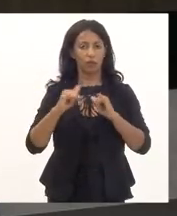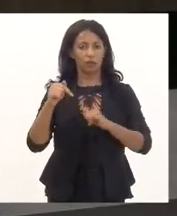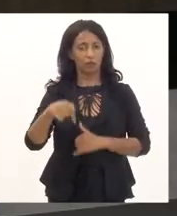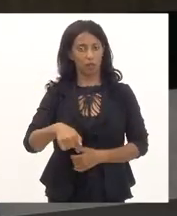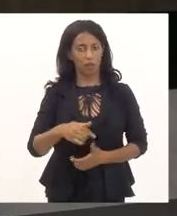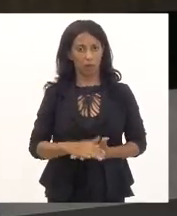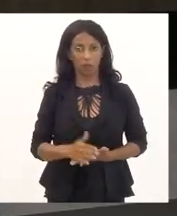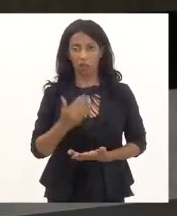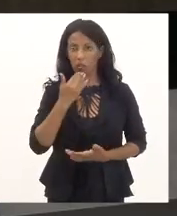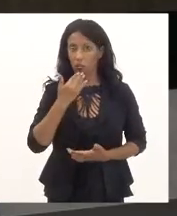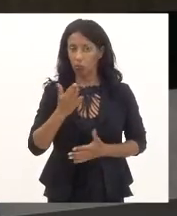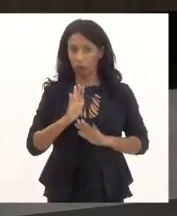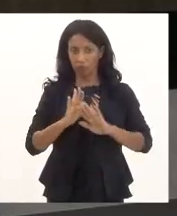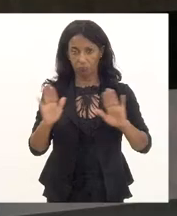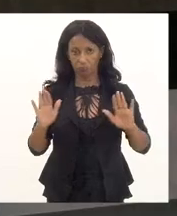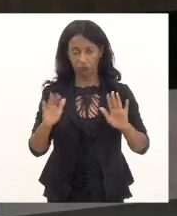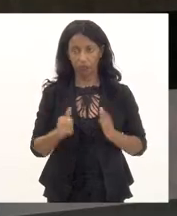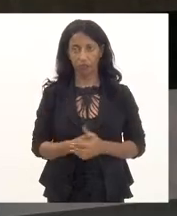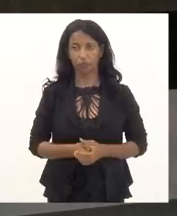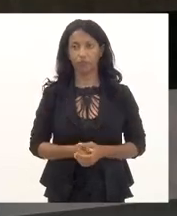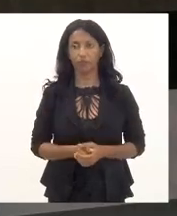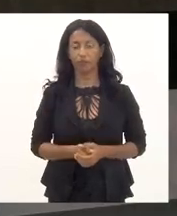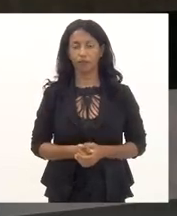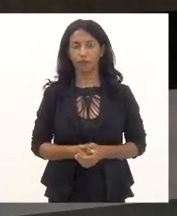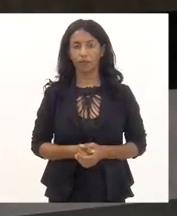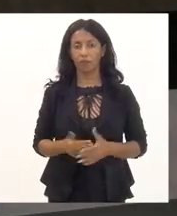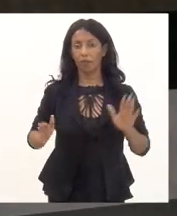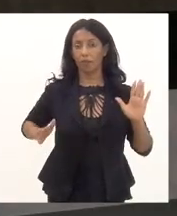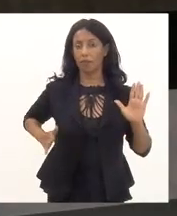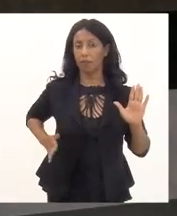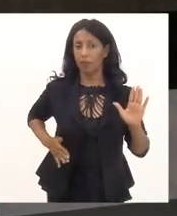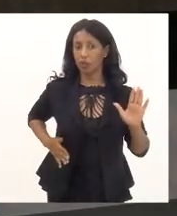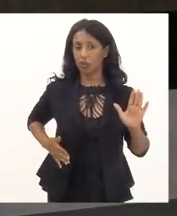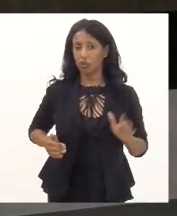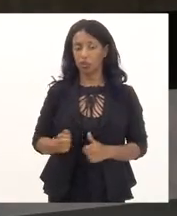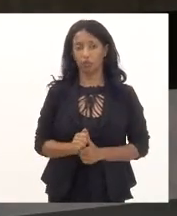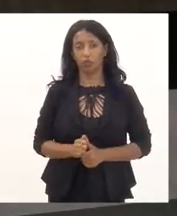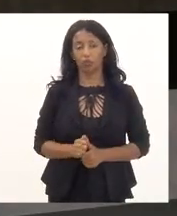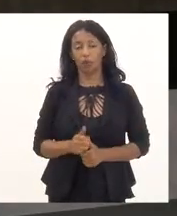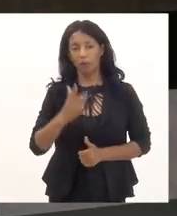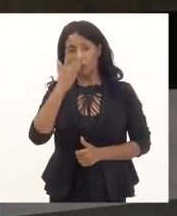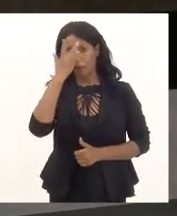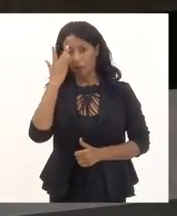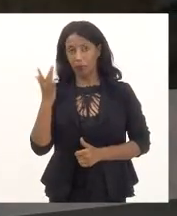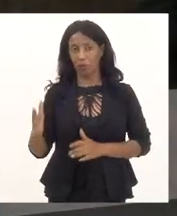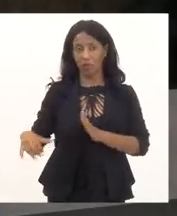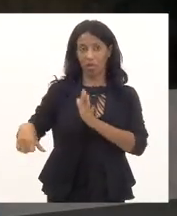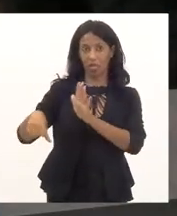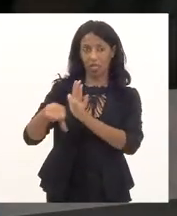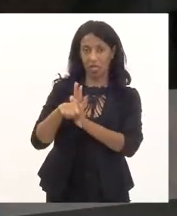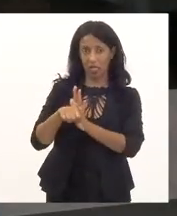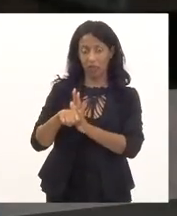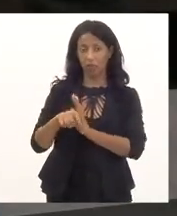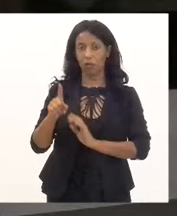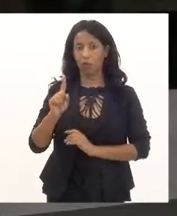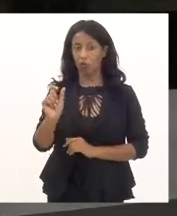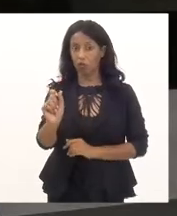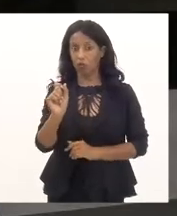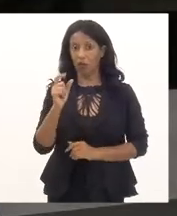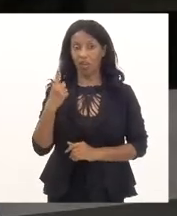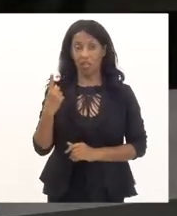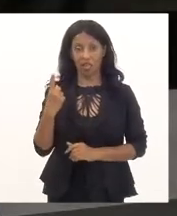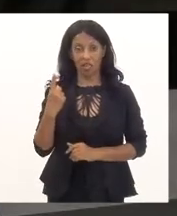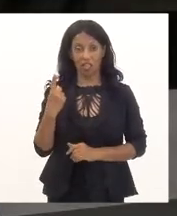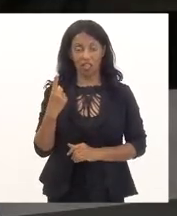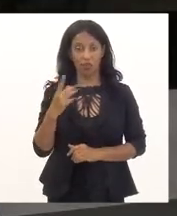não estou pedindo para bandidos, para criminosos, eu estou pedindo para